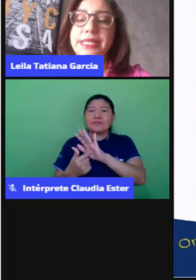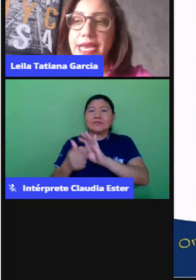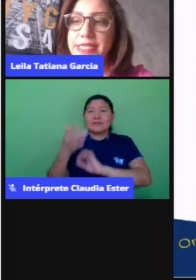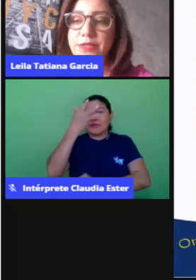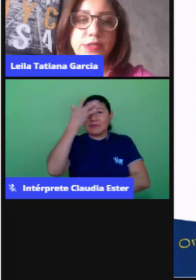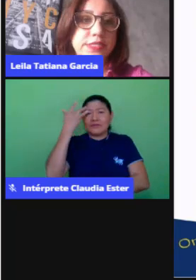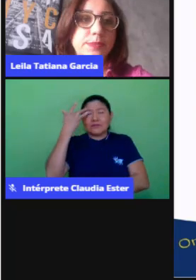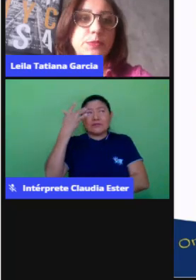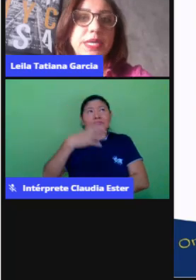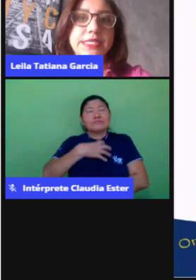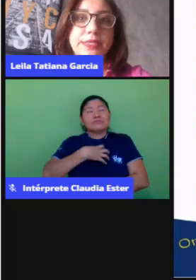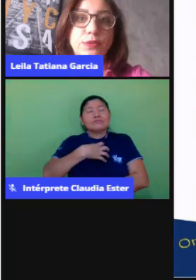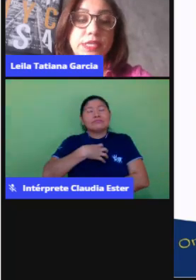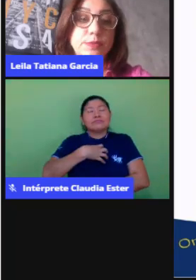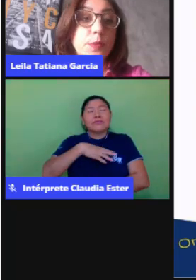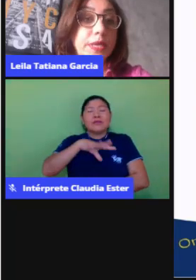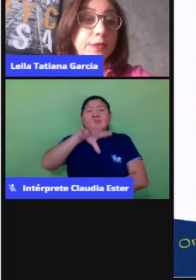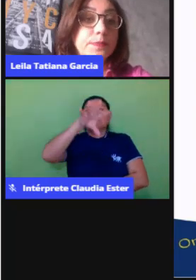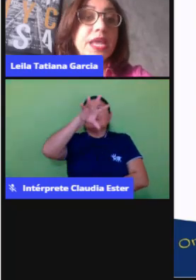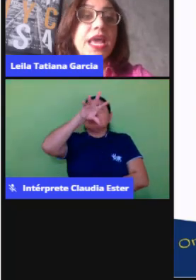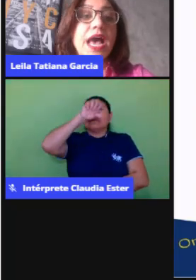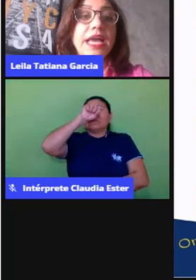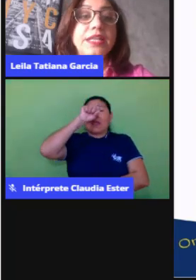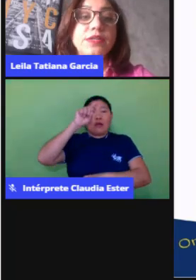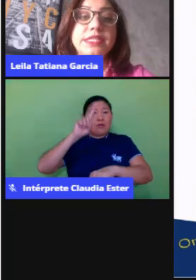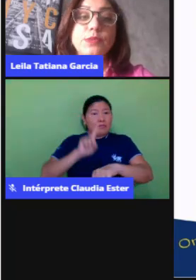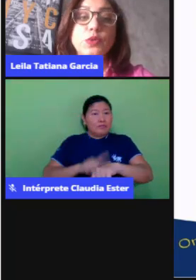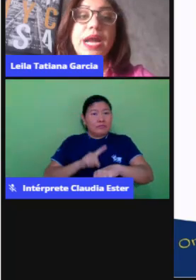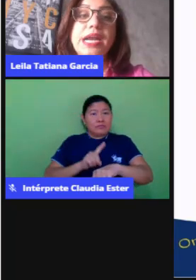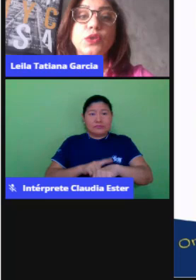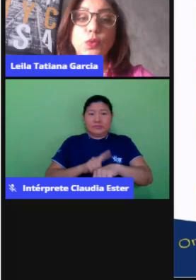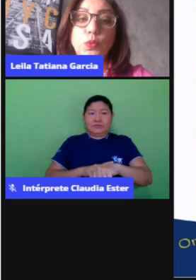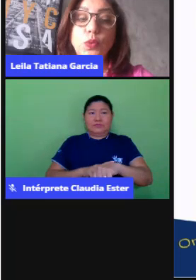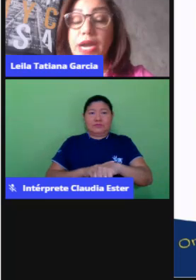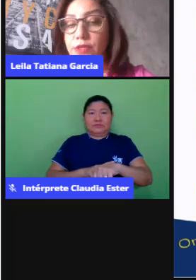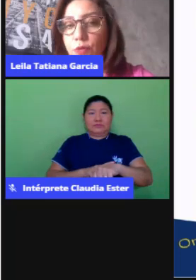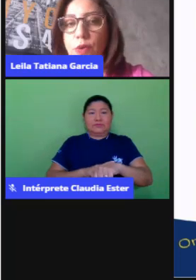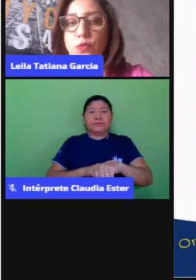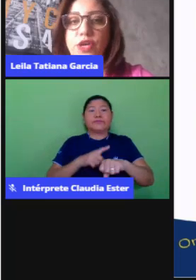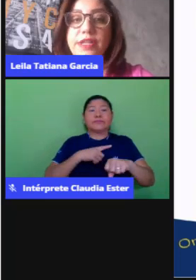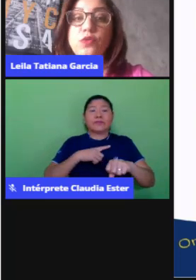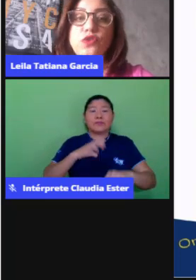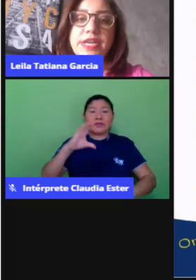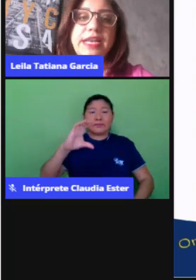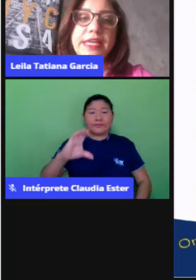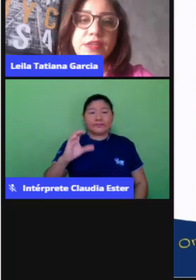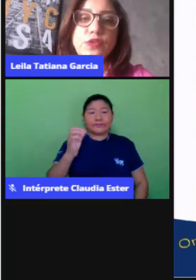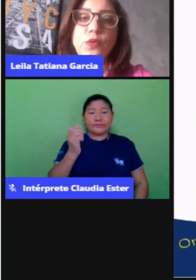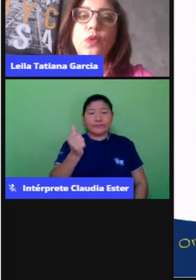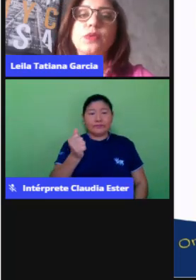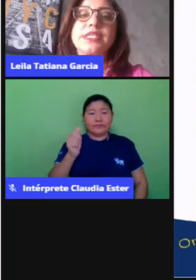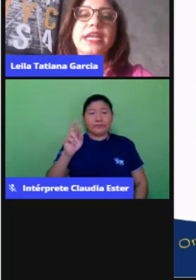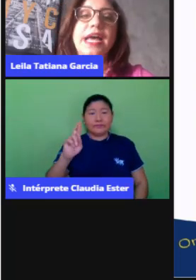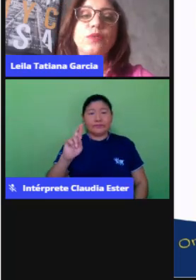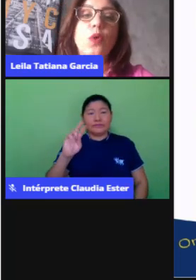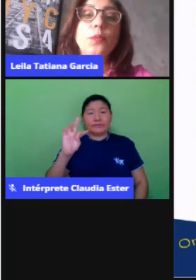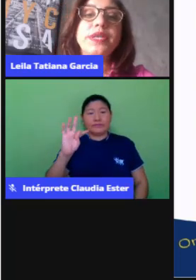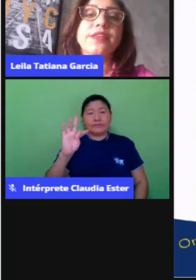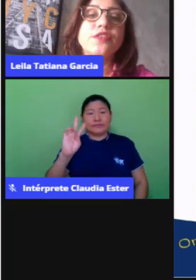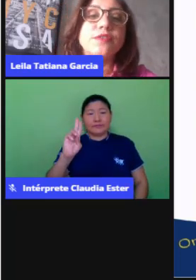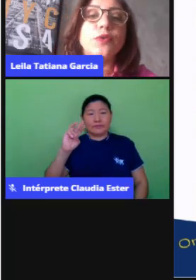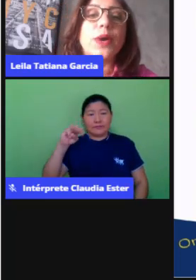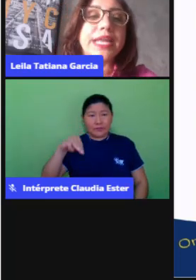problemas ambientais que nós estamos passando nesse momento. Aqui nós temos o cartoon. O cartoon é um gênero jornalístico